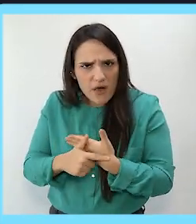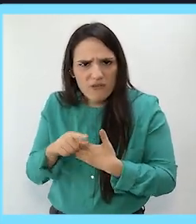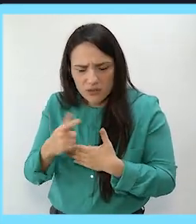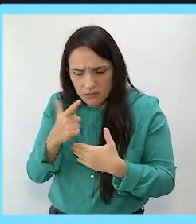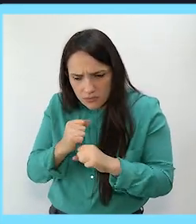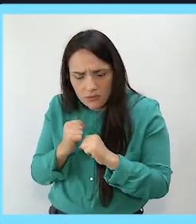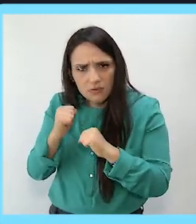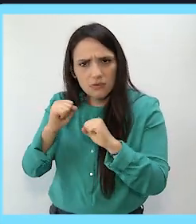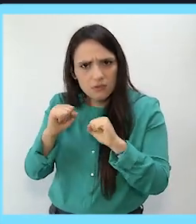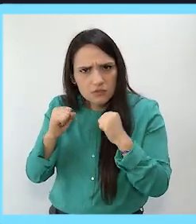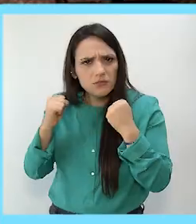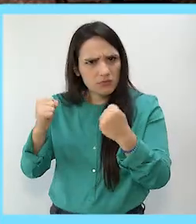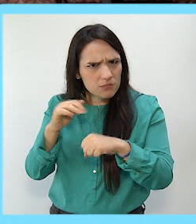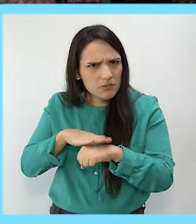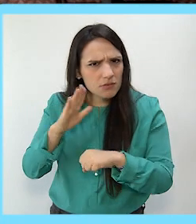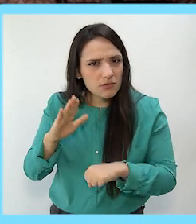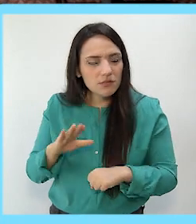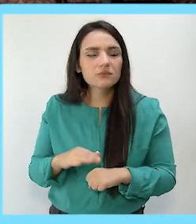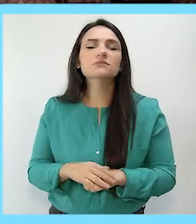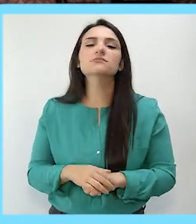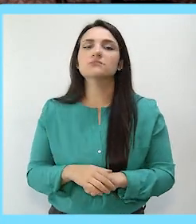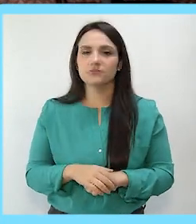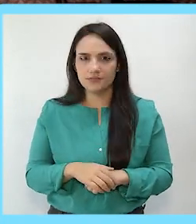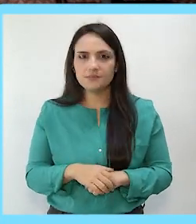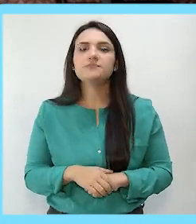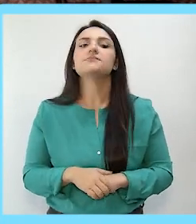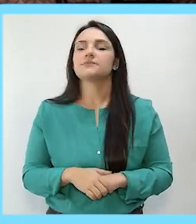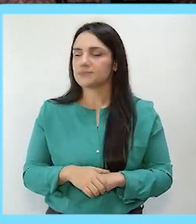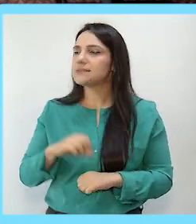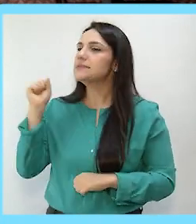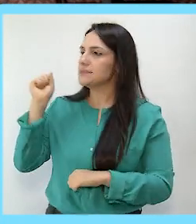além, digamos assim, das suas obrigações? Sim.